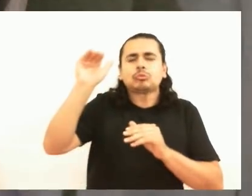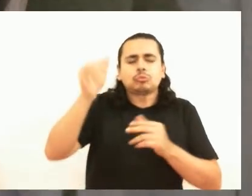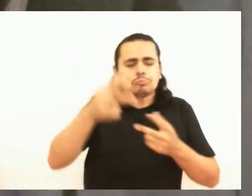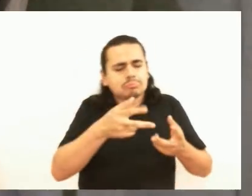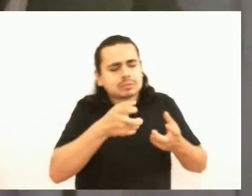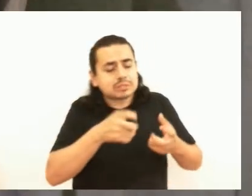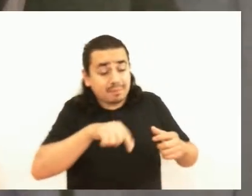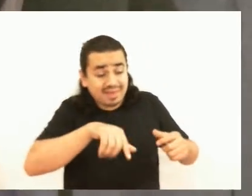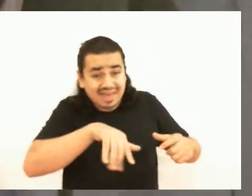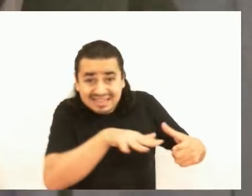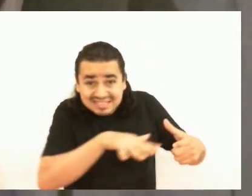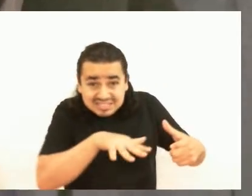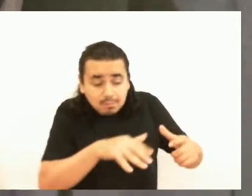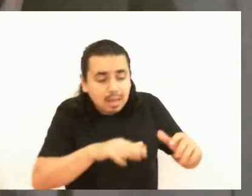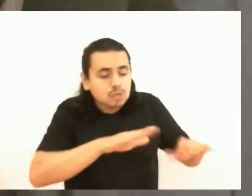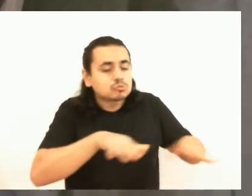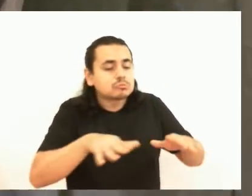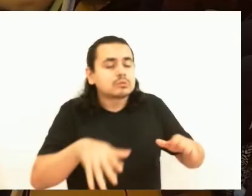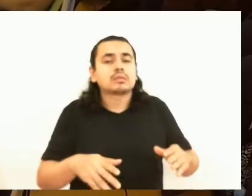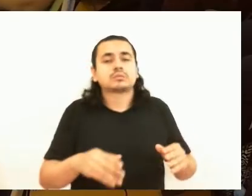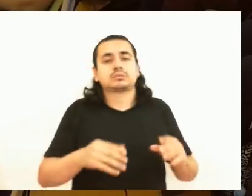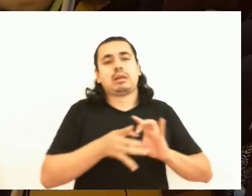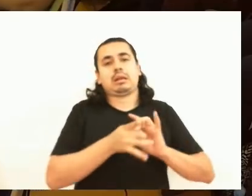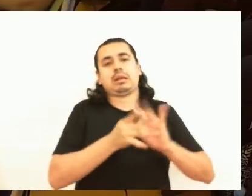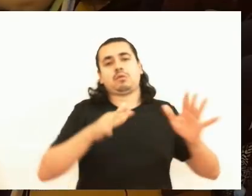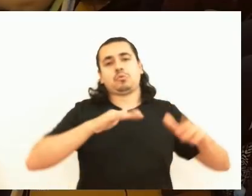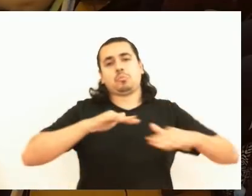e de corpo livre movimento